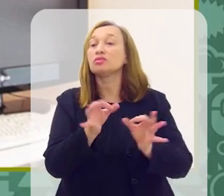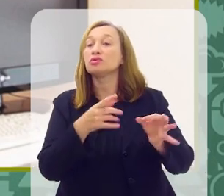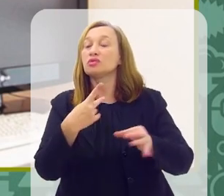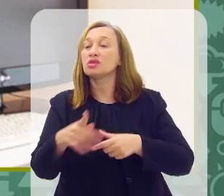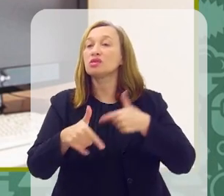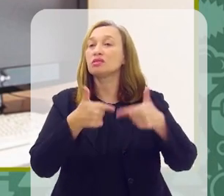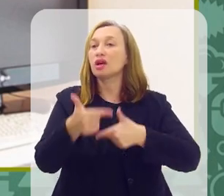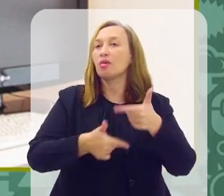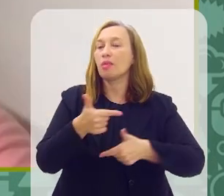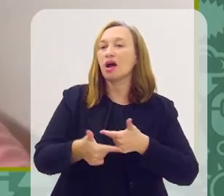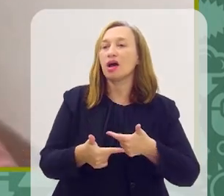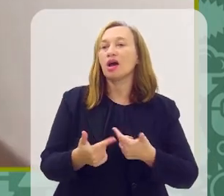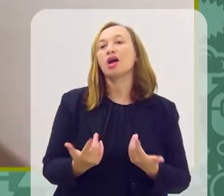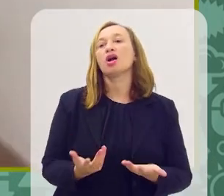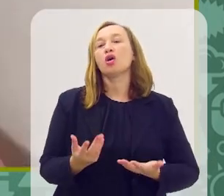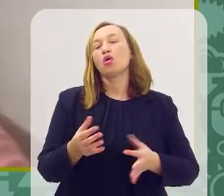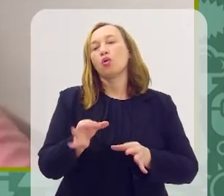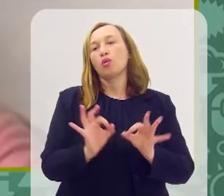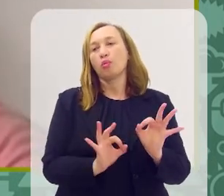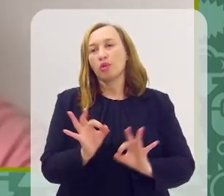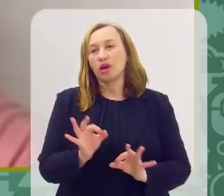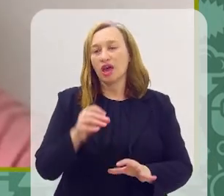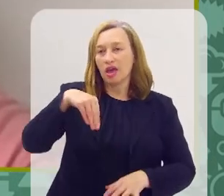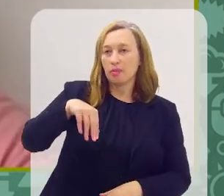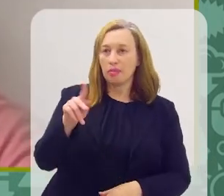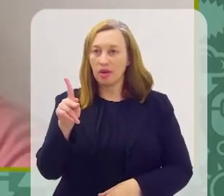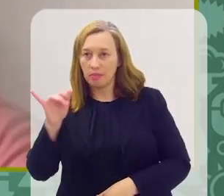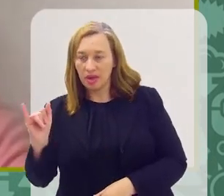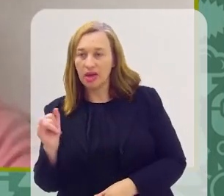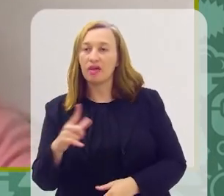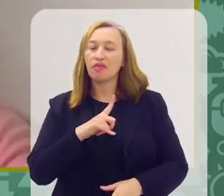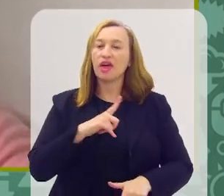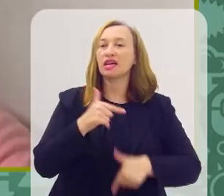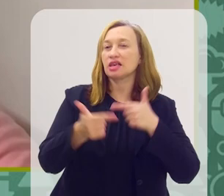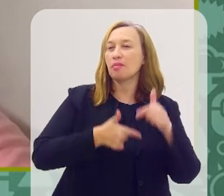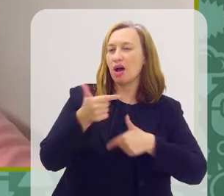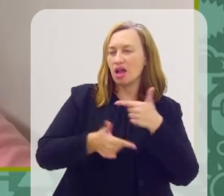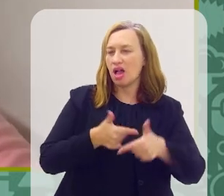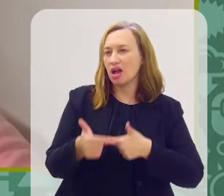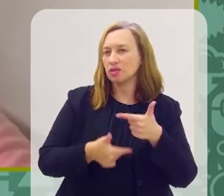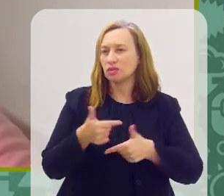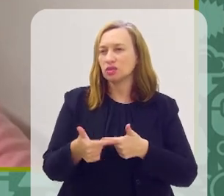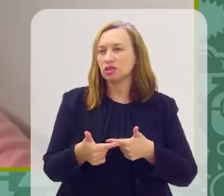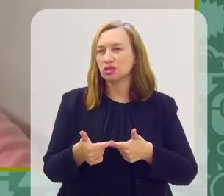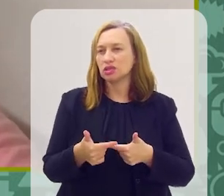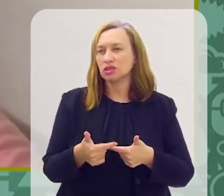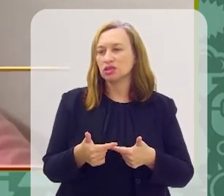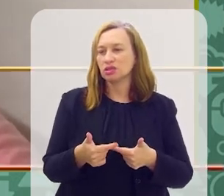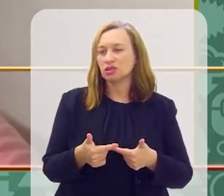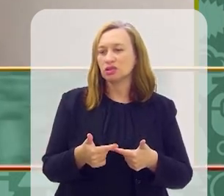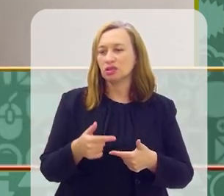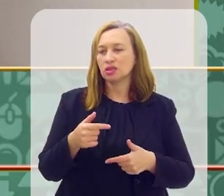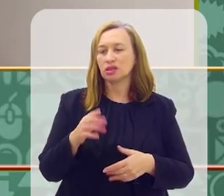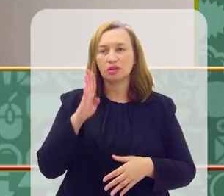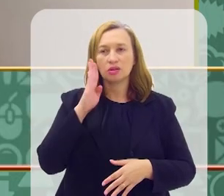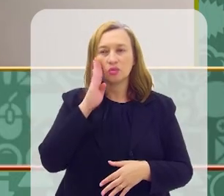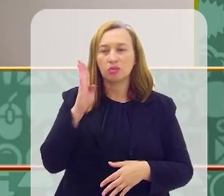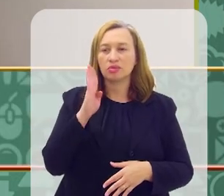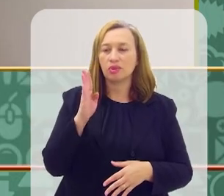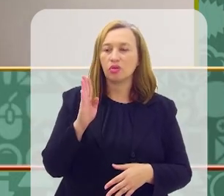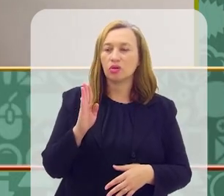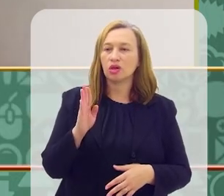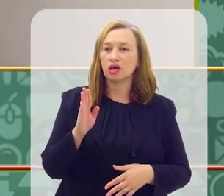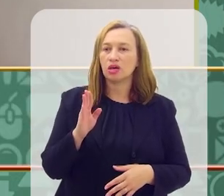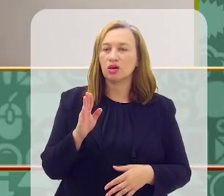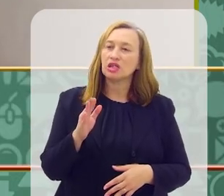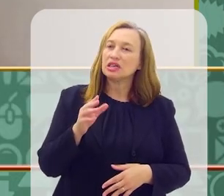seu projeto? Bom, o projeto da MPB, ele procura, né, ele tem trabalhado, né,